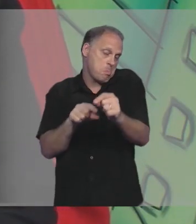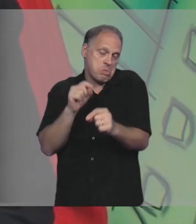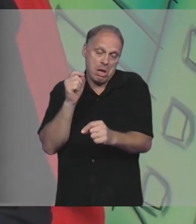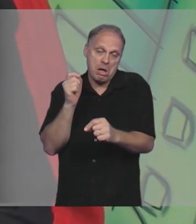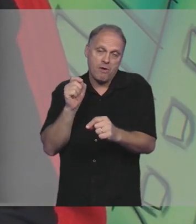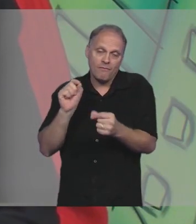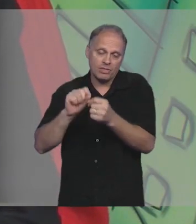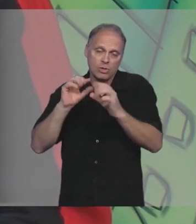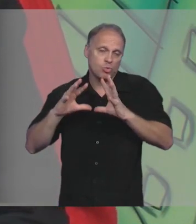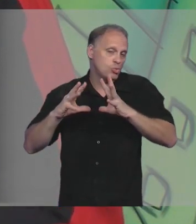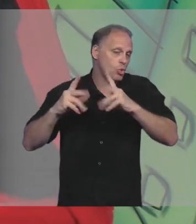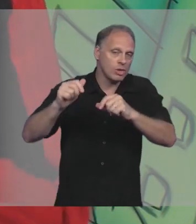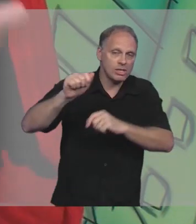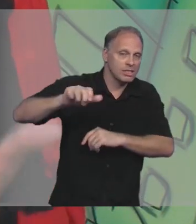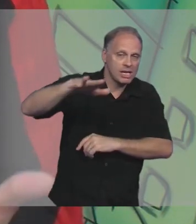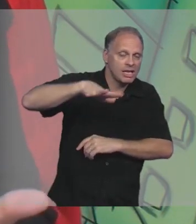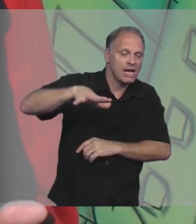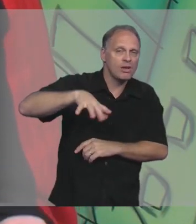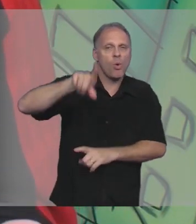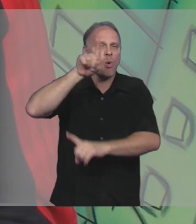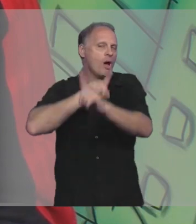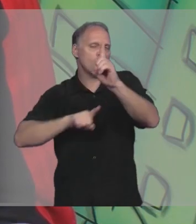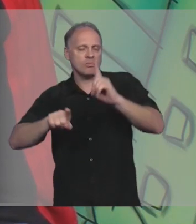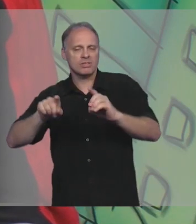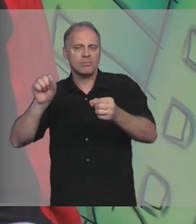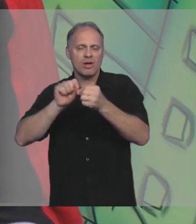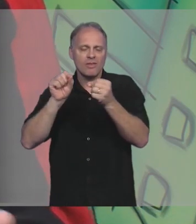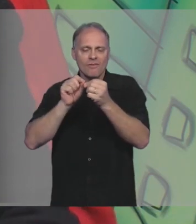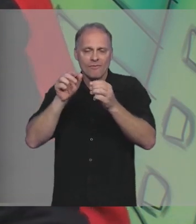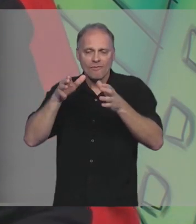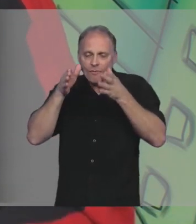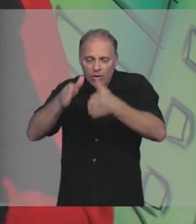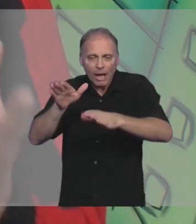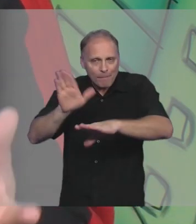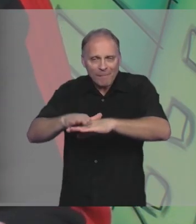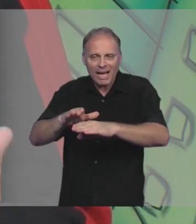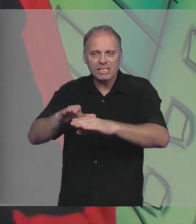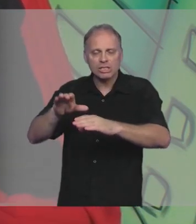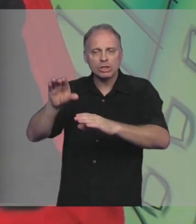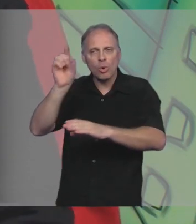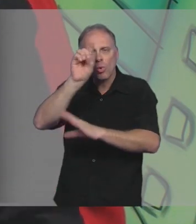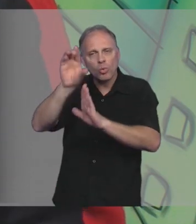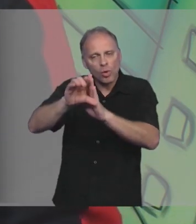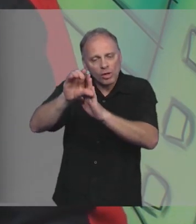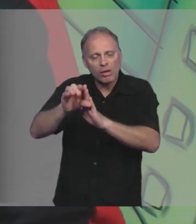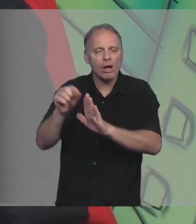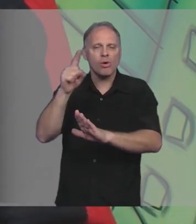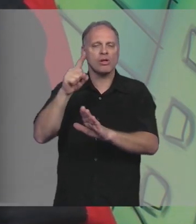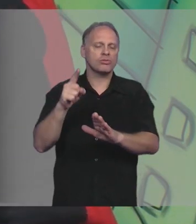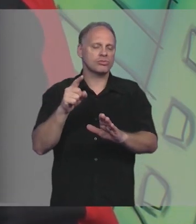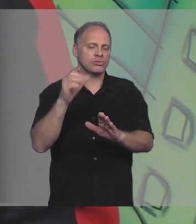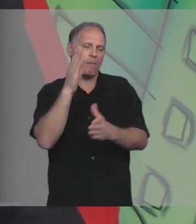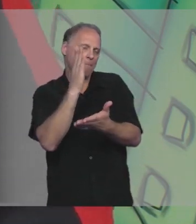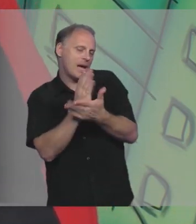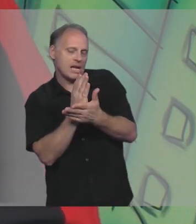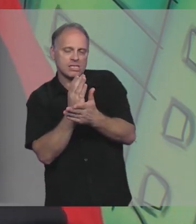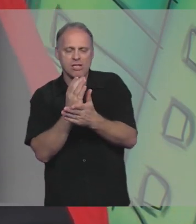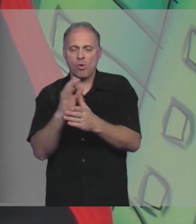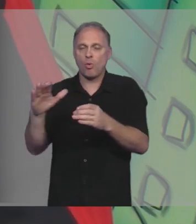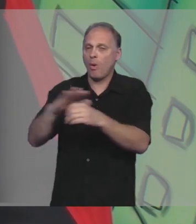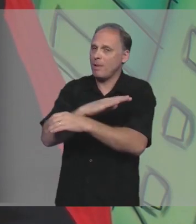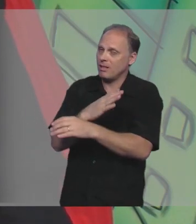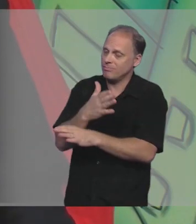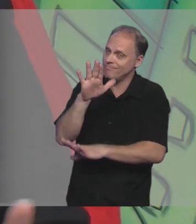as áreas ou algumas áreas. Umas podem enfatizar componentes curriculares na sua totalidade, outras na sua parcialidade. Tem uma